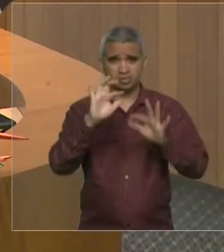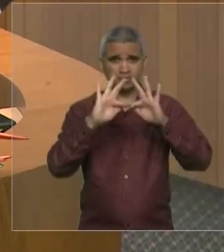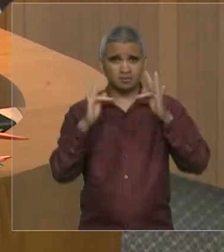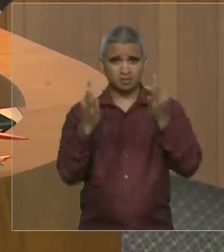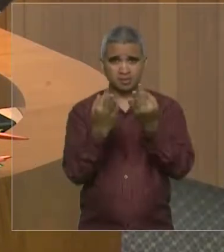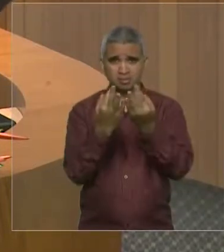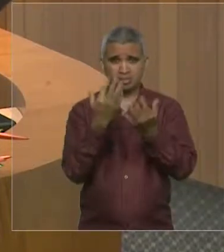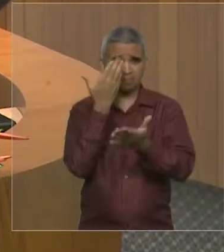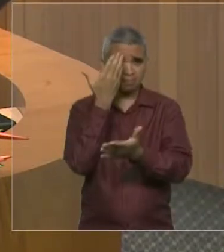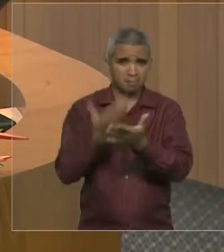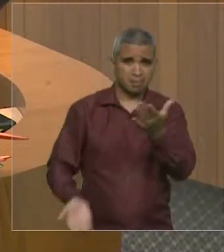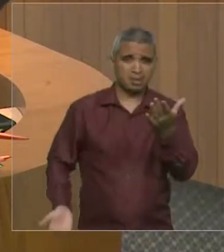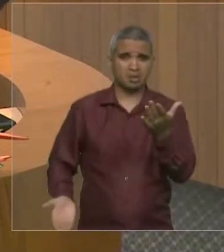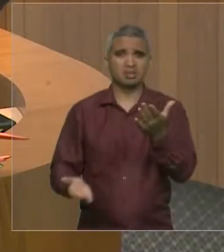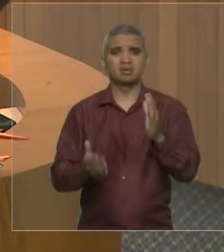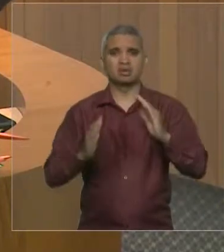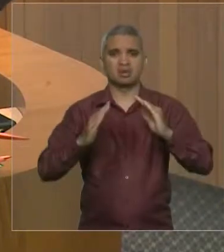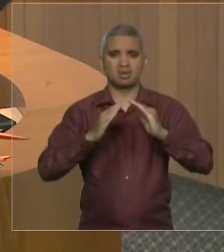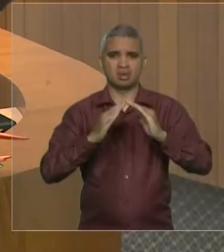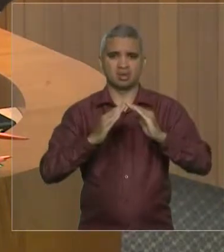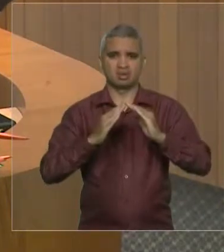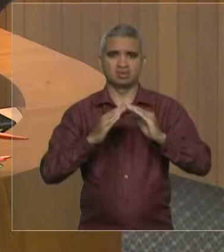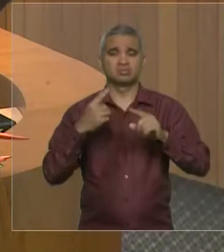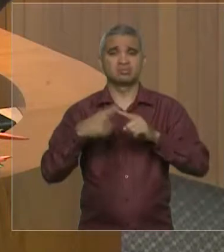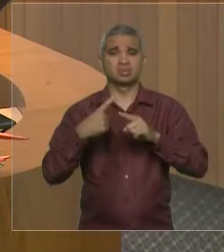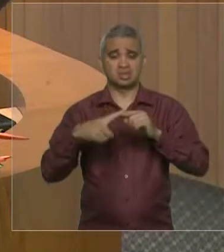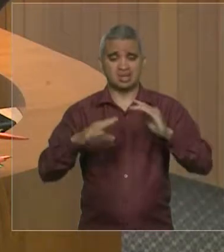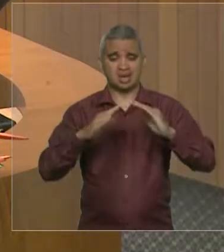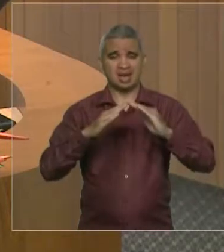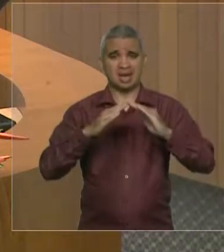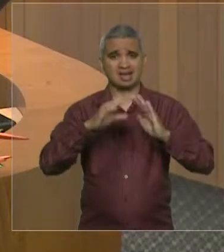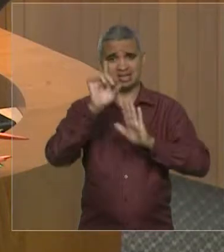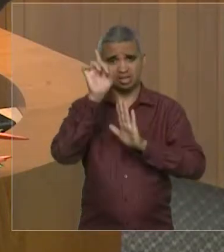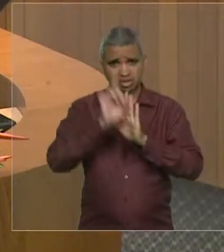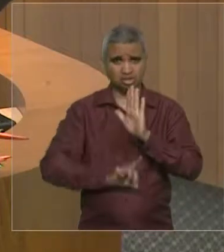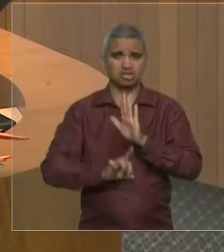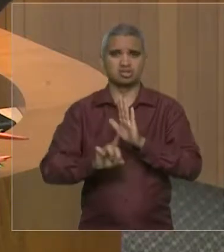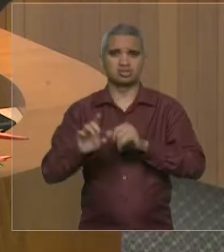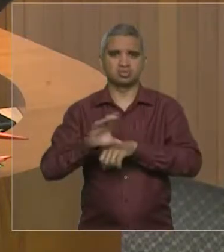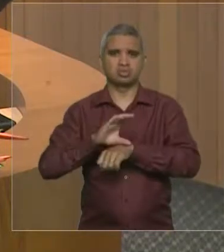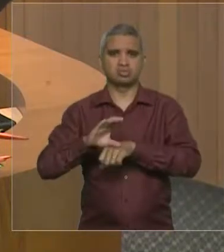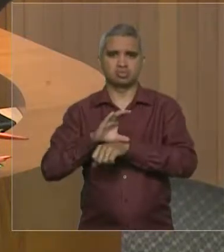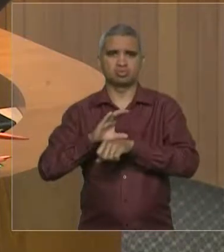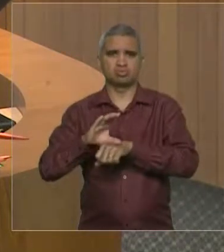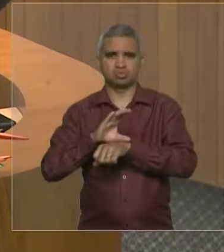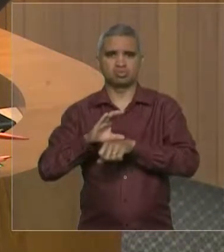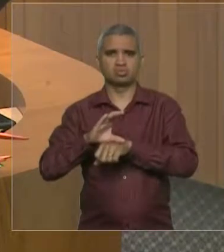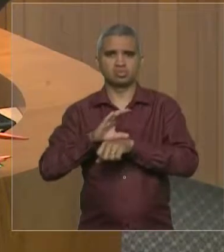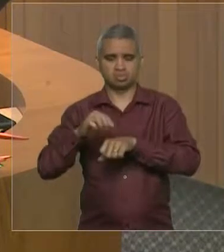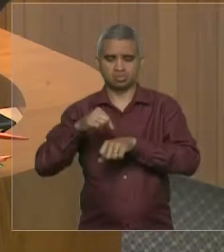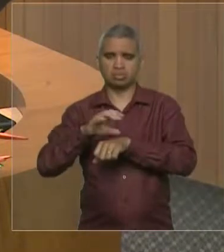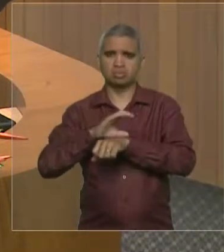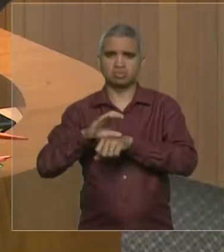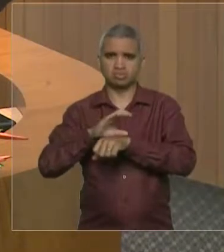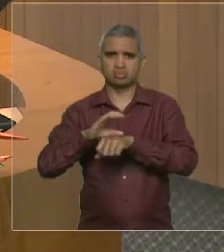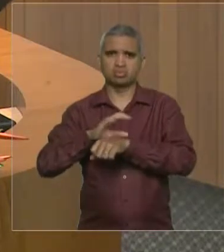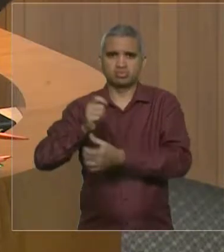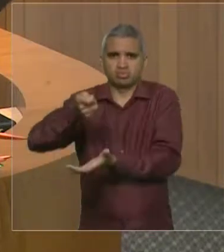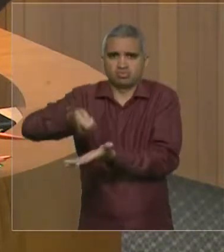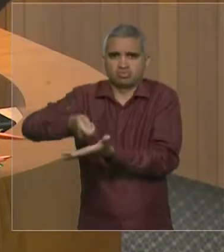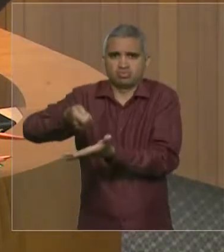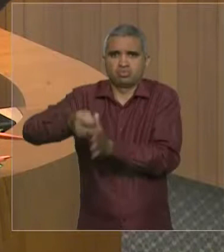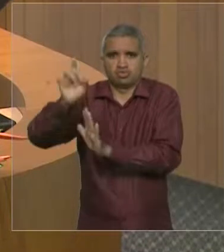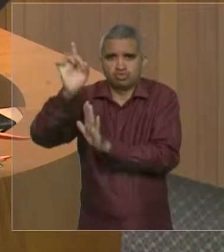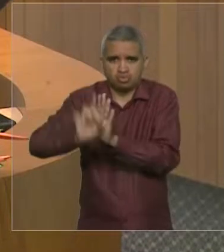identidades. Moradia é um direito constitucional, amparado, obviamente, pela nossa Carta Maior, e foram demolidas